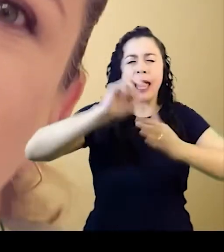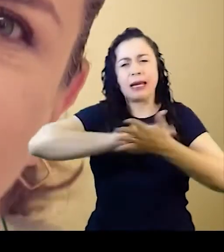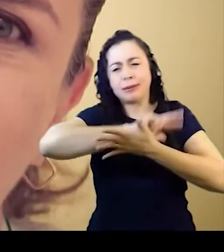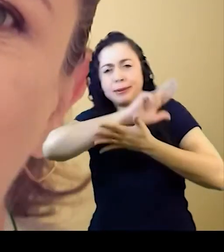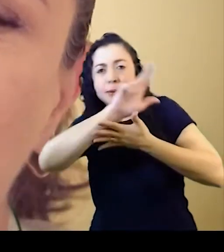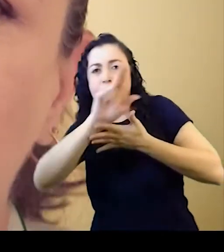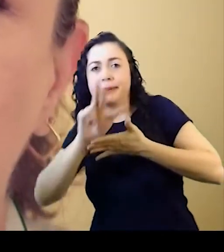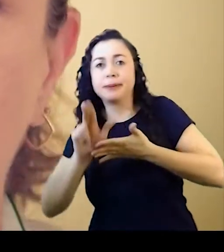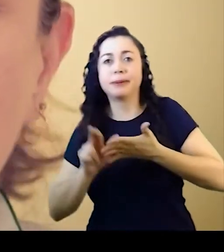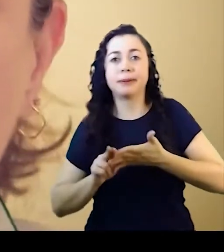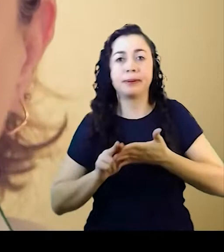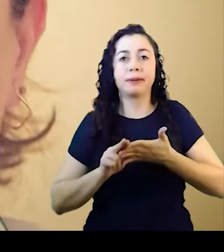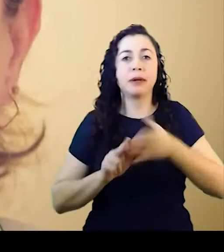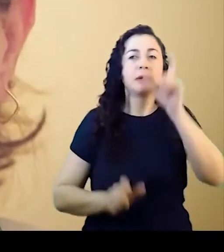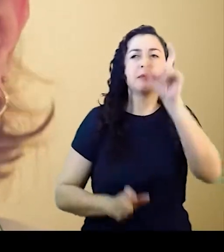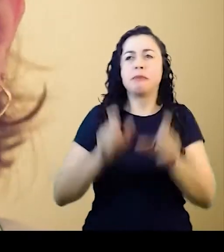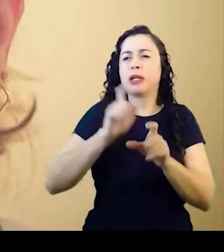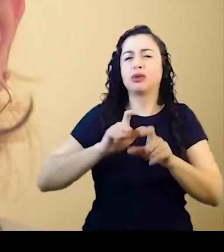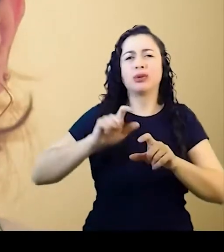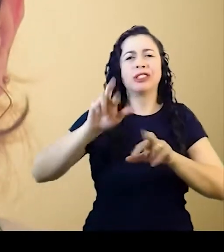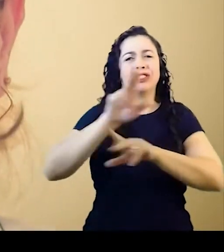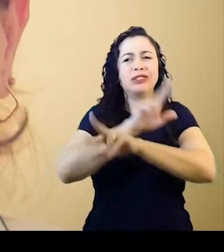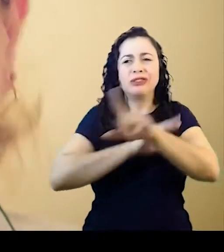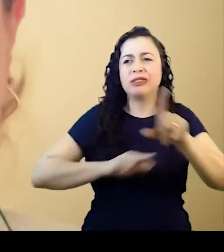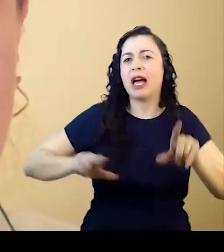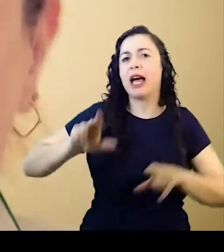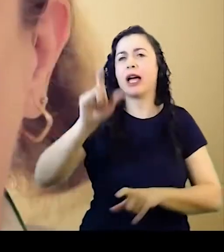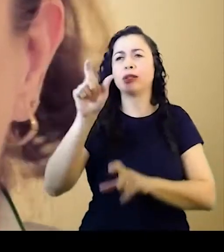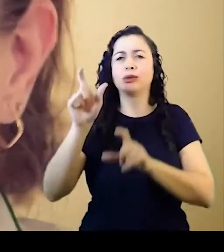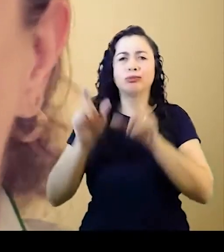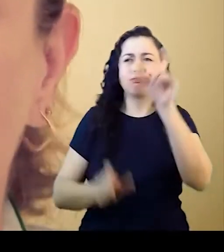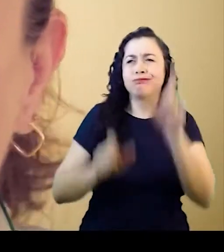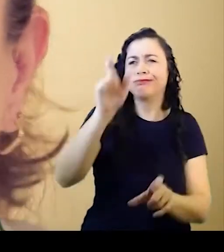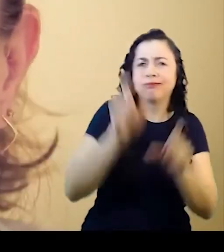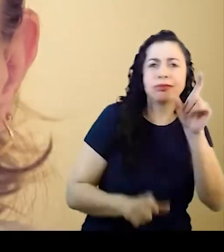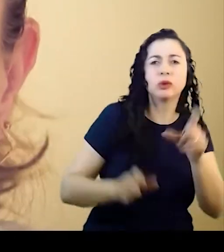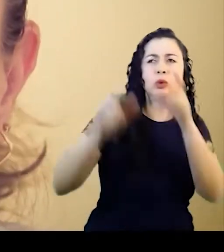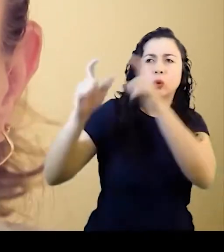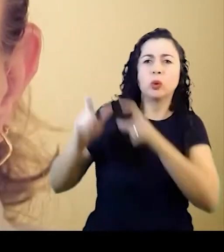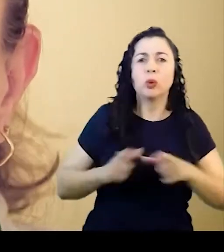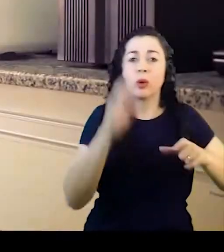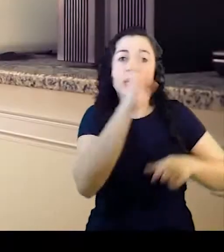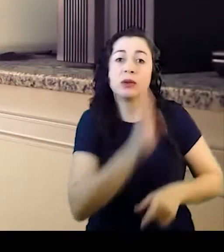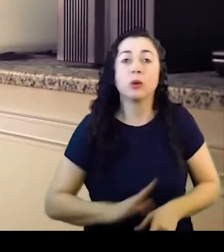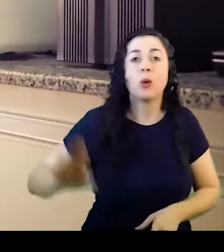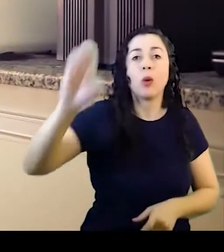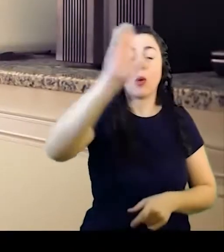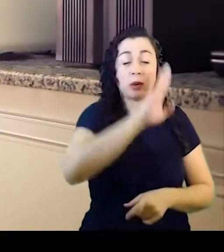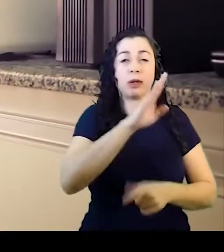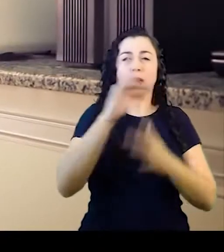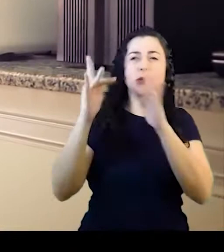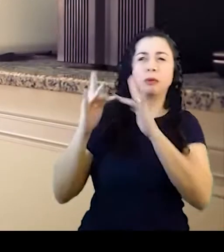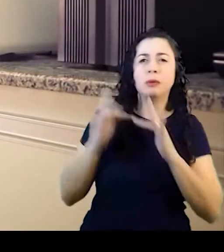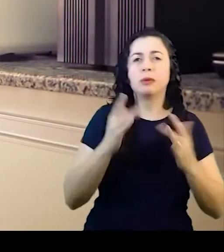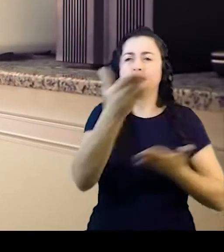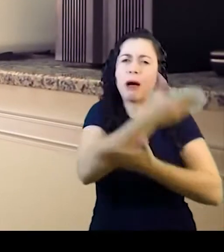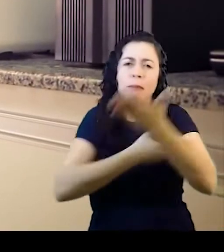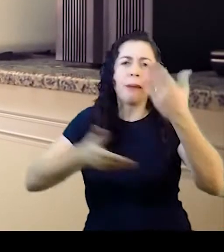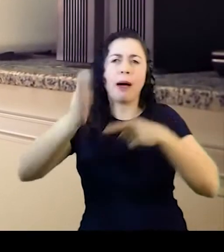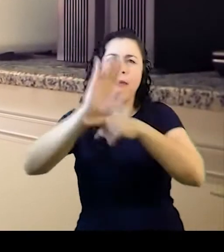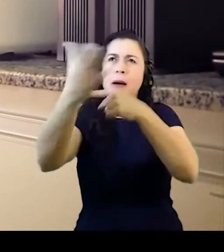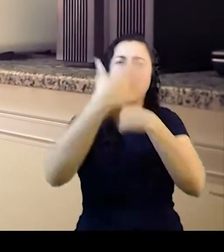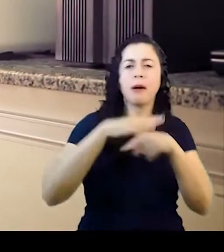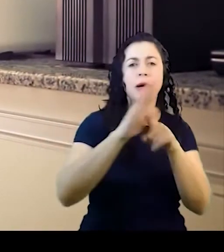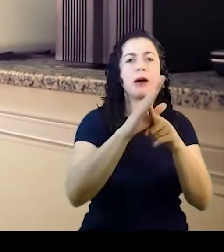até com pessoas, né, de vários locais do Brasil. Essa colaboração tem sido